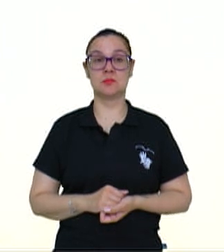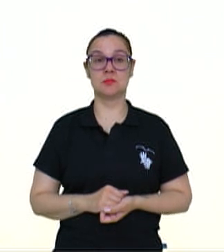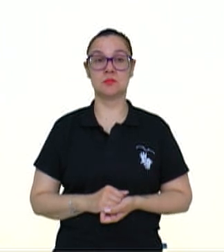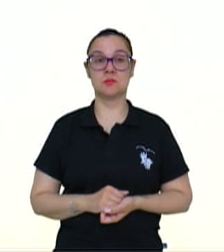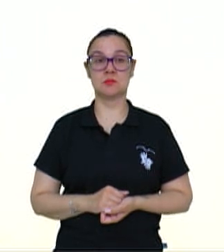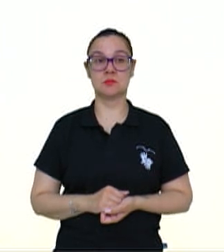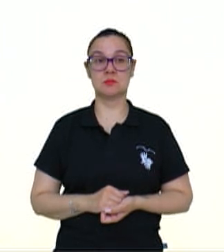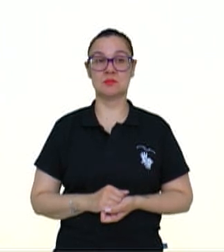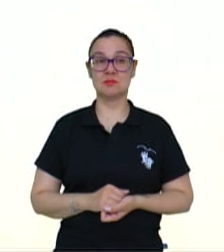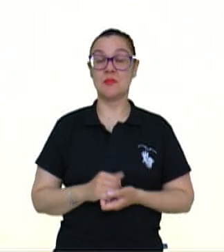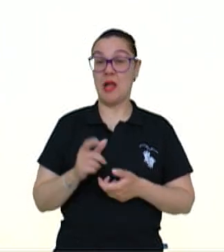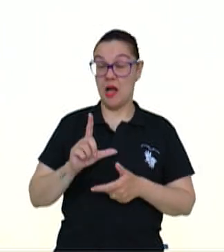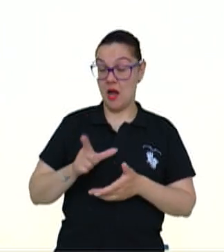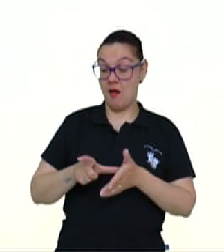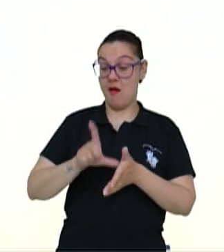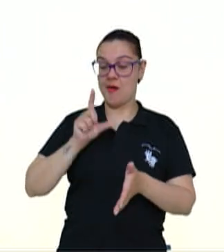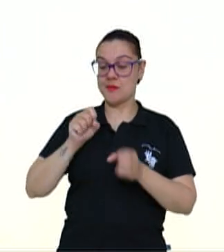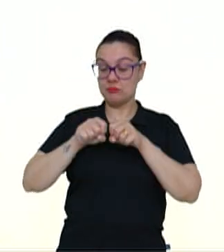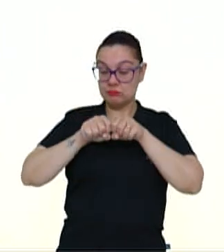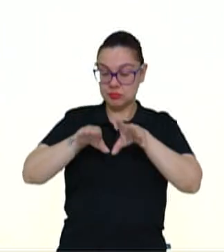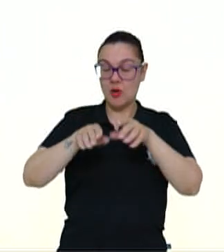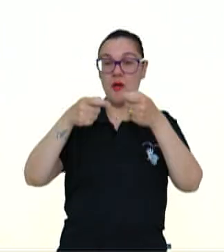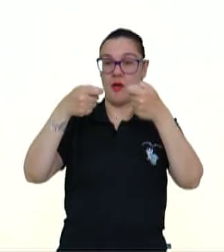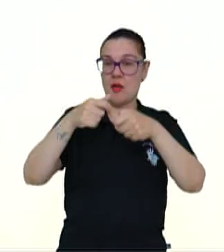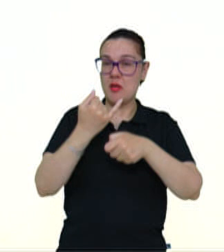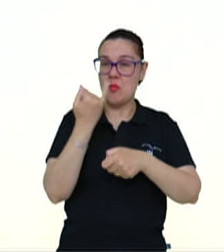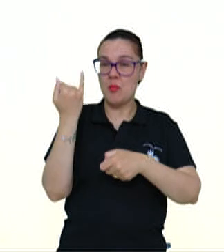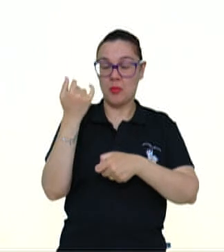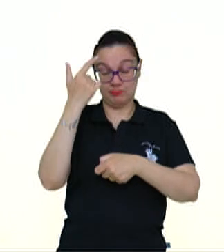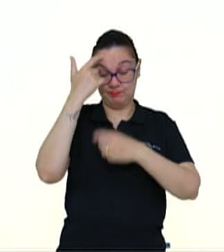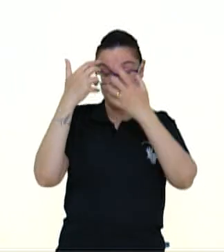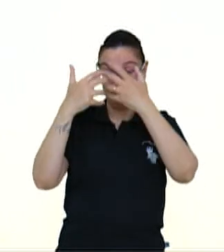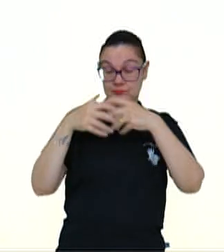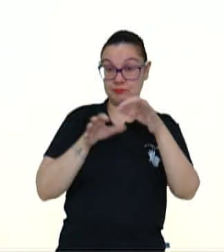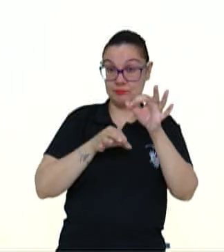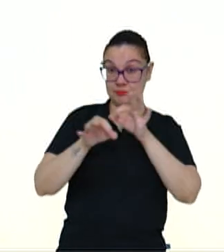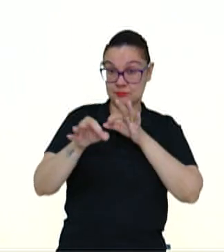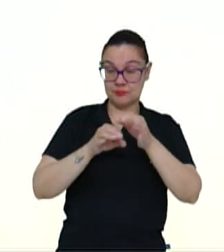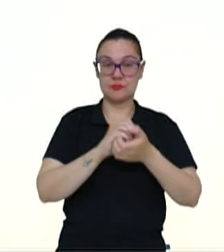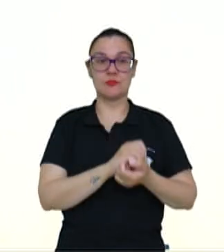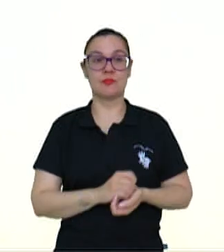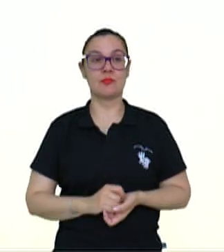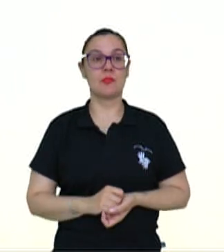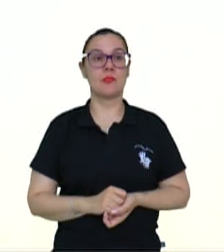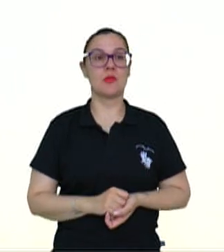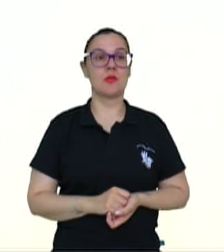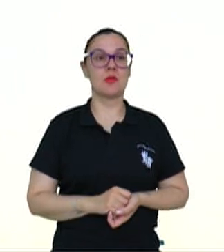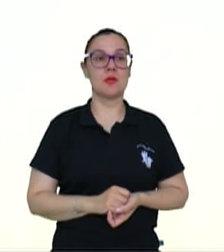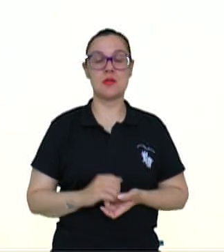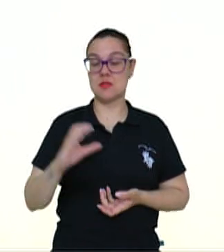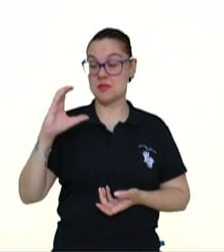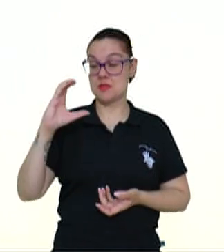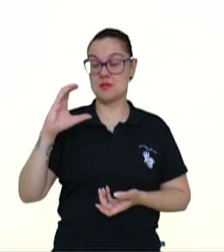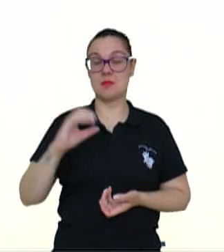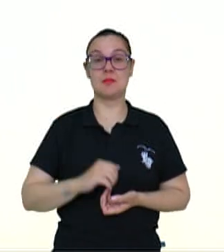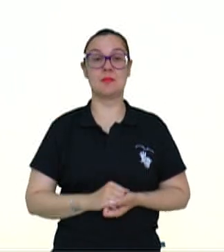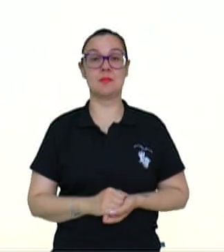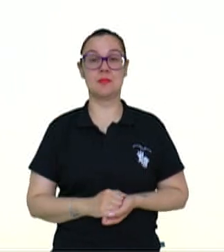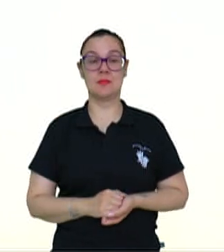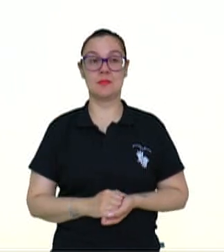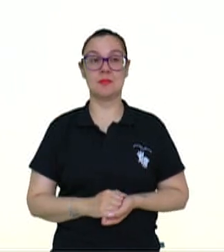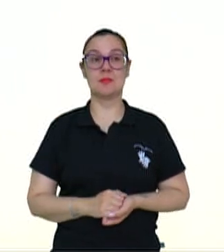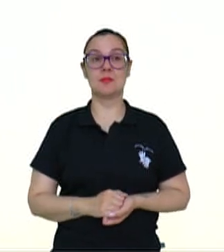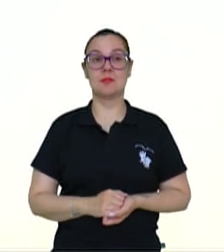antes de emiti-la. Antes de passar a mensagem, será que é importante pensar e planejar? 5. Quanto mais grande e